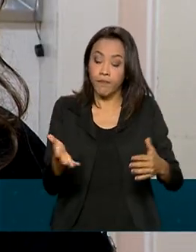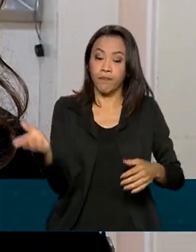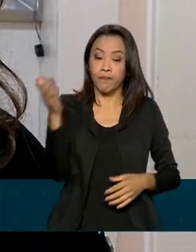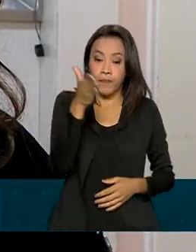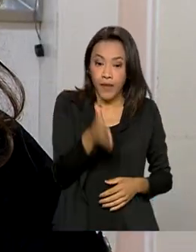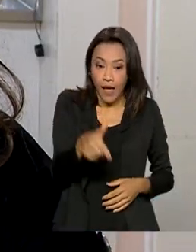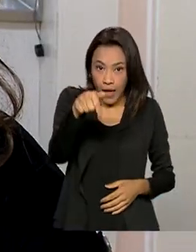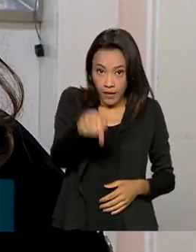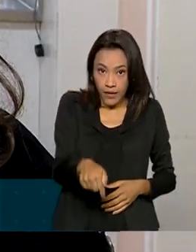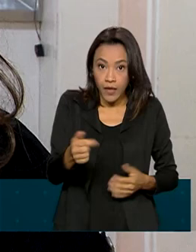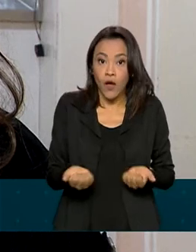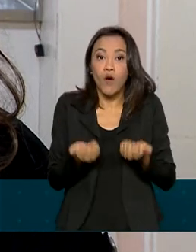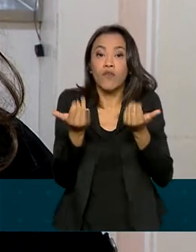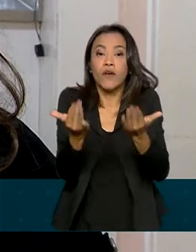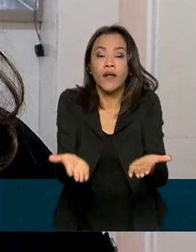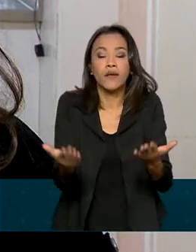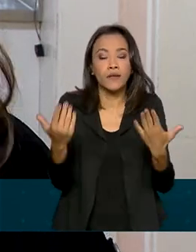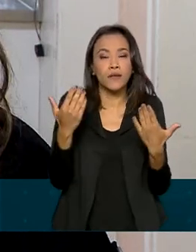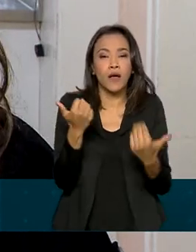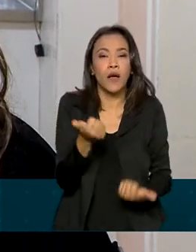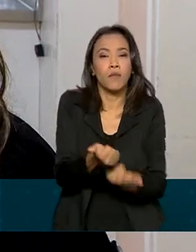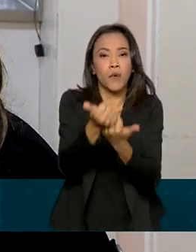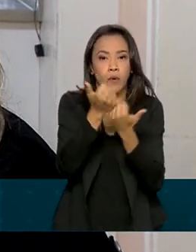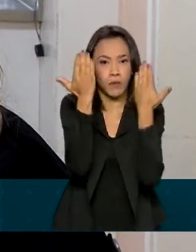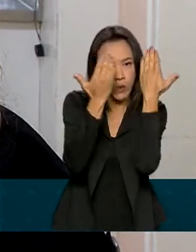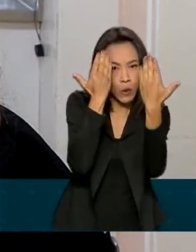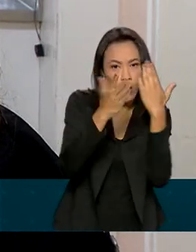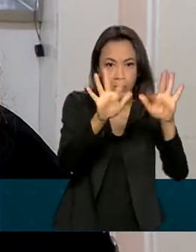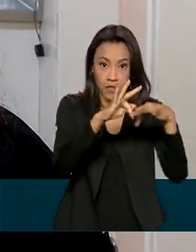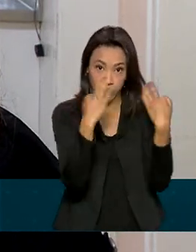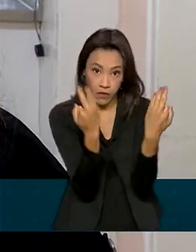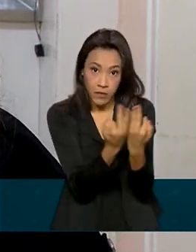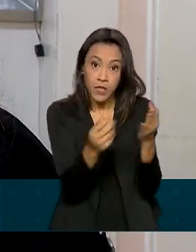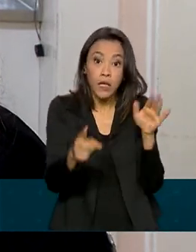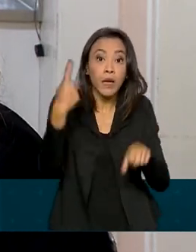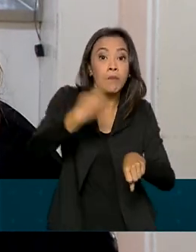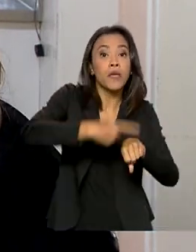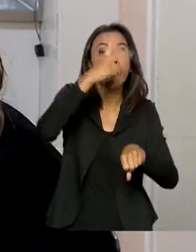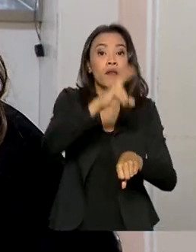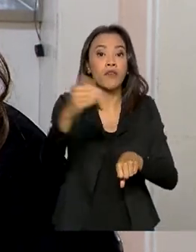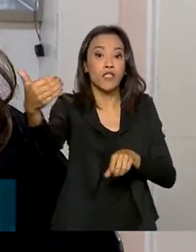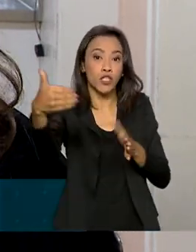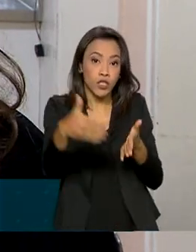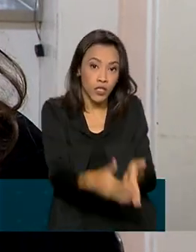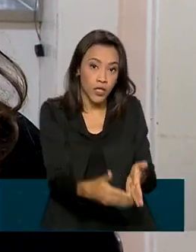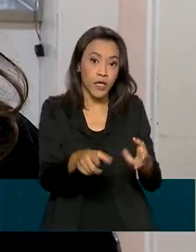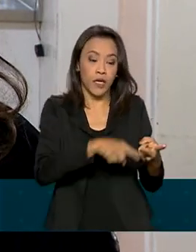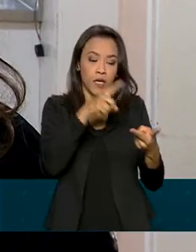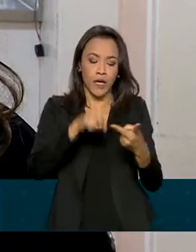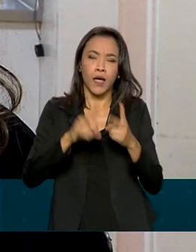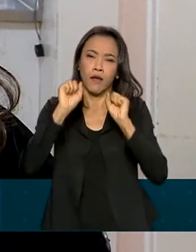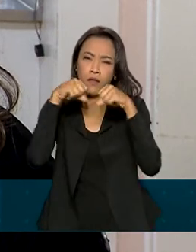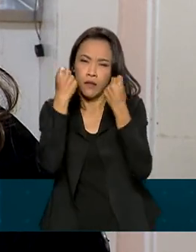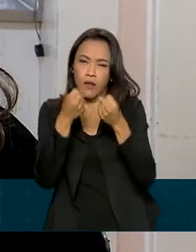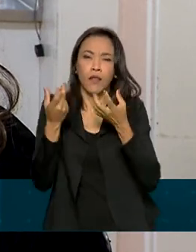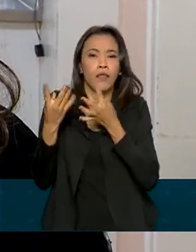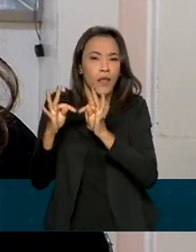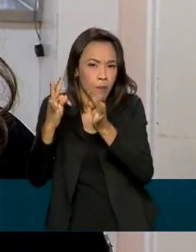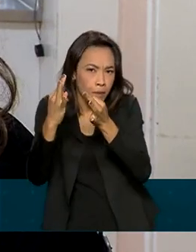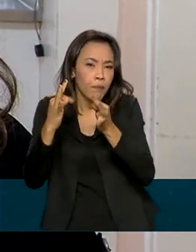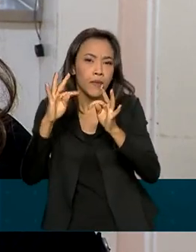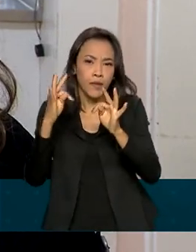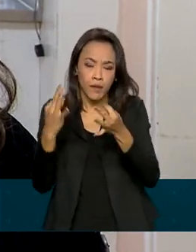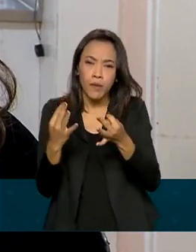oferece toda parte de apoio psicológico para essa família que tá chegando pela primeira vez junto com os terapeutas para mostrar